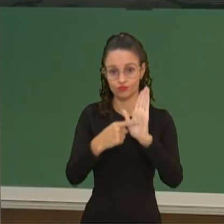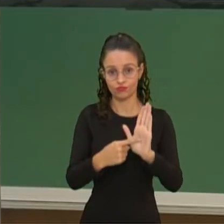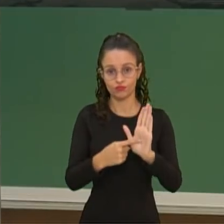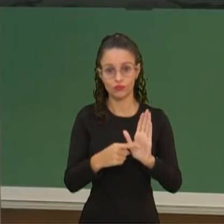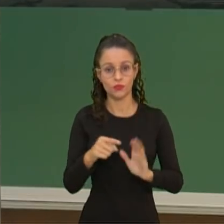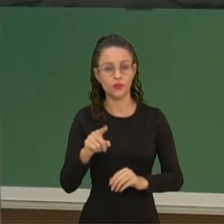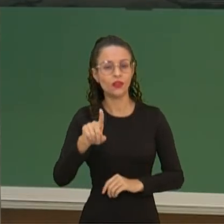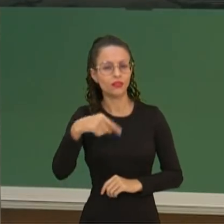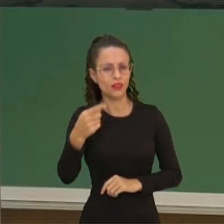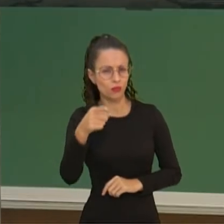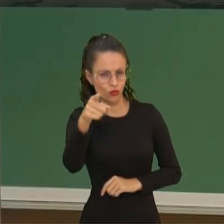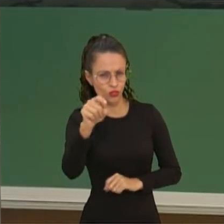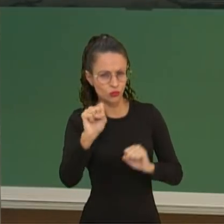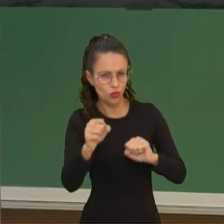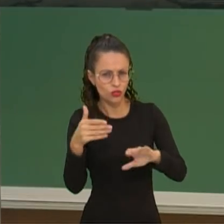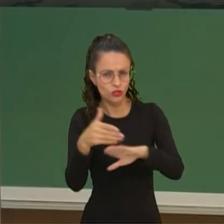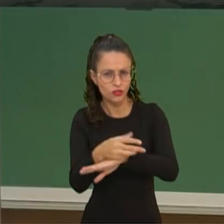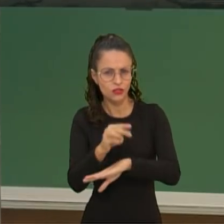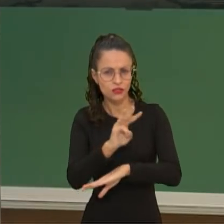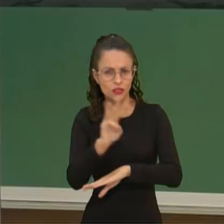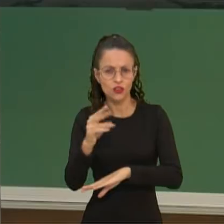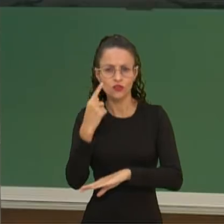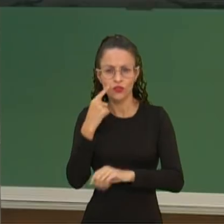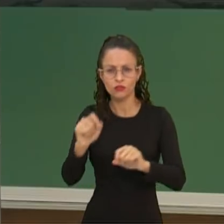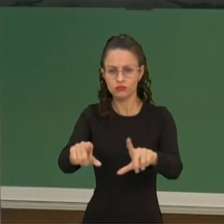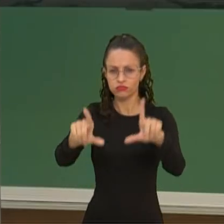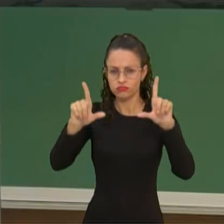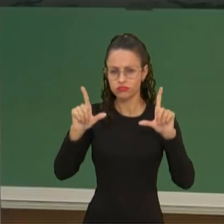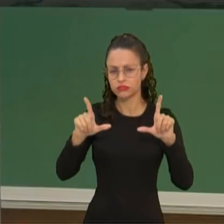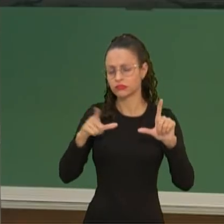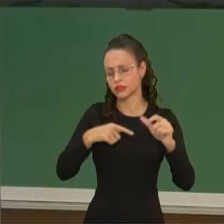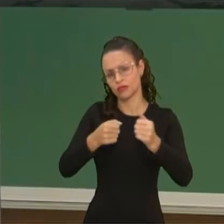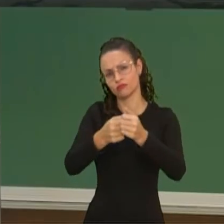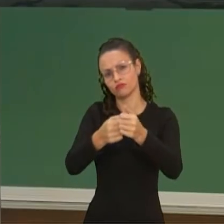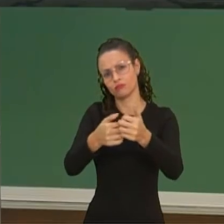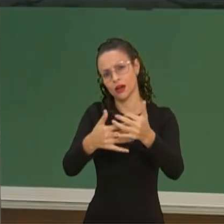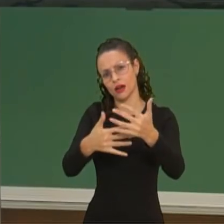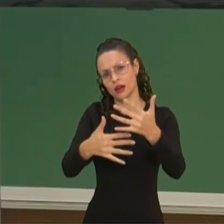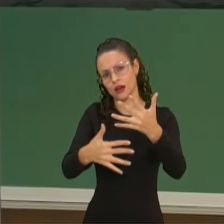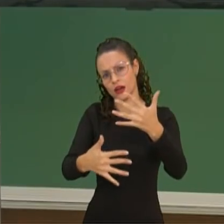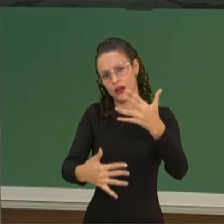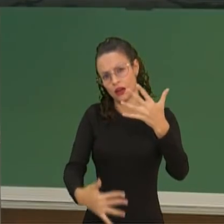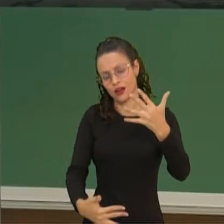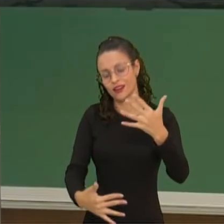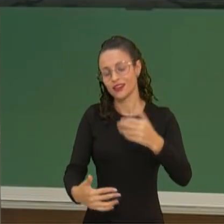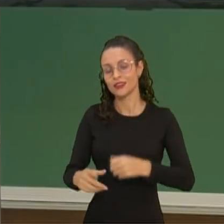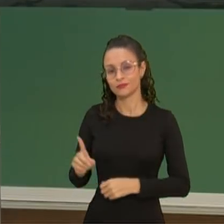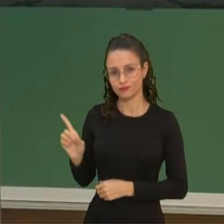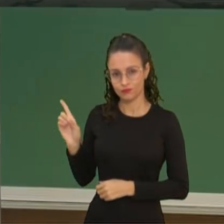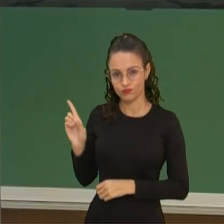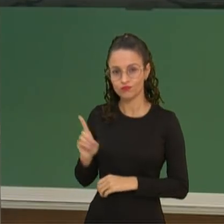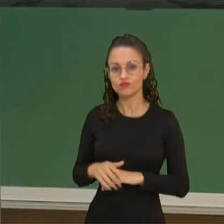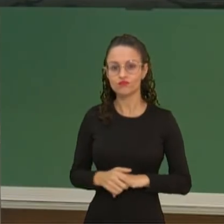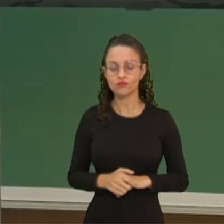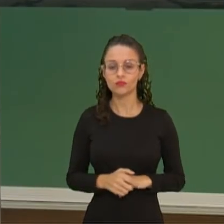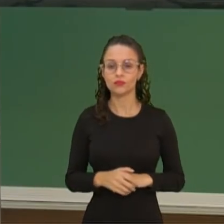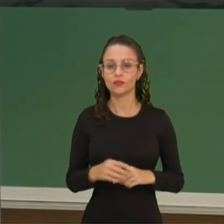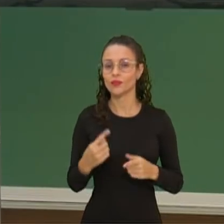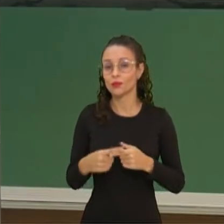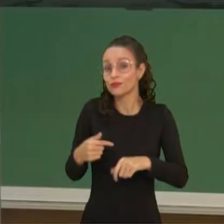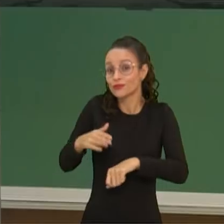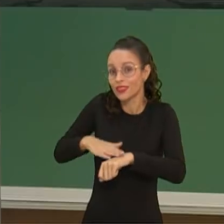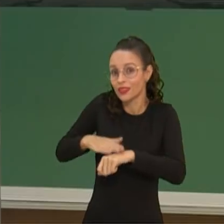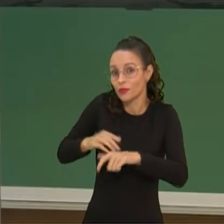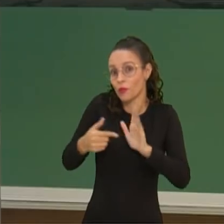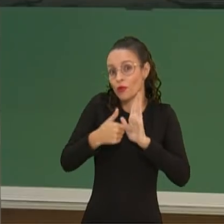mas depois você pode acessar isso com mais calma, que lá tem muita mais coisa do que eu pude trazer nessa aula, né, por questões de